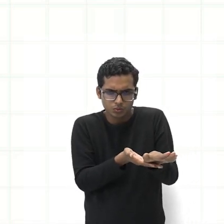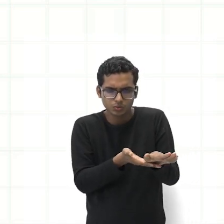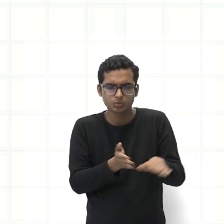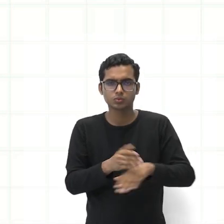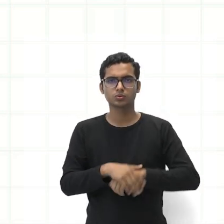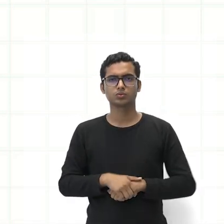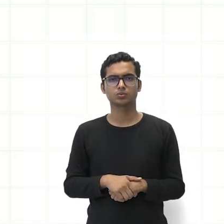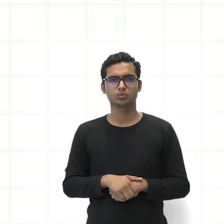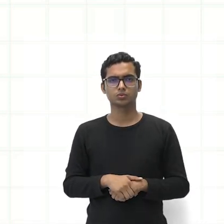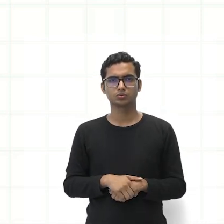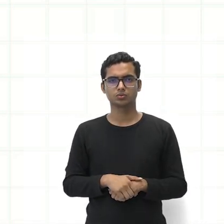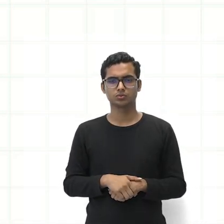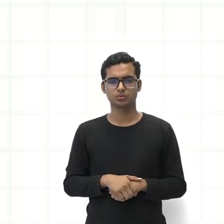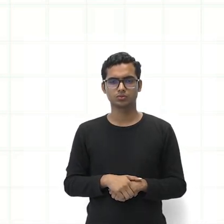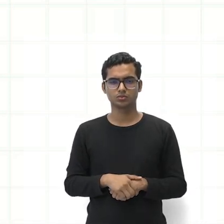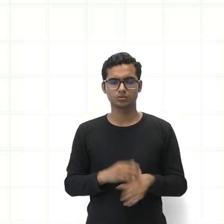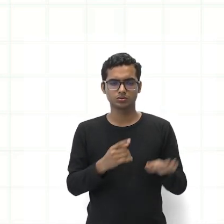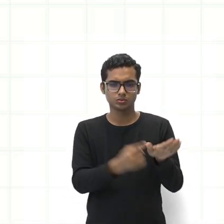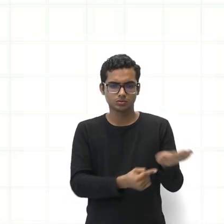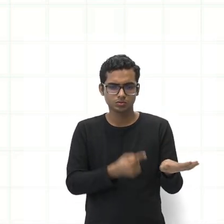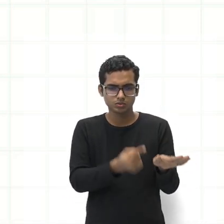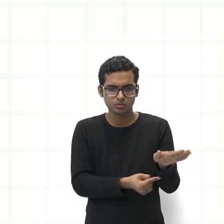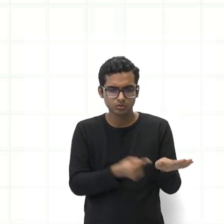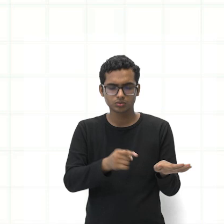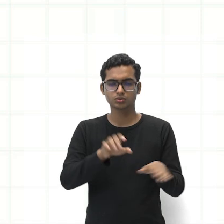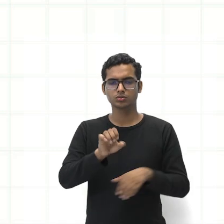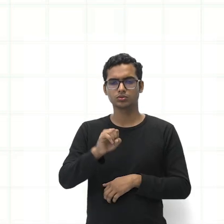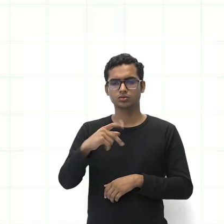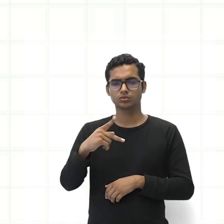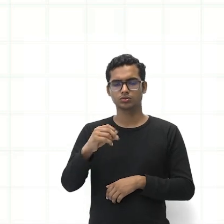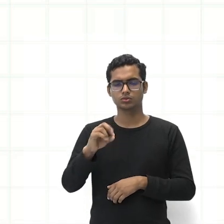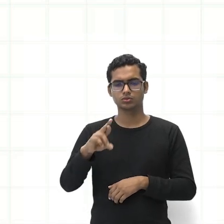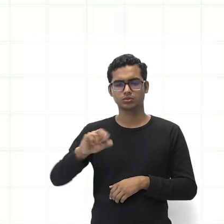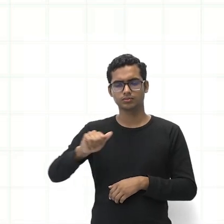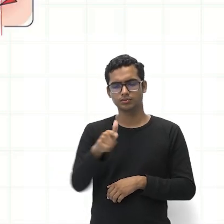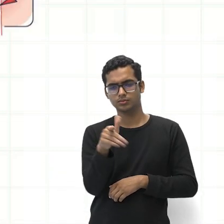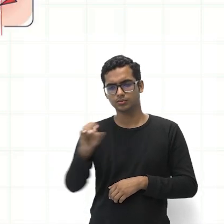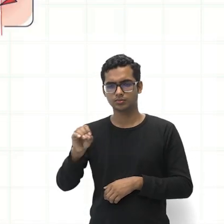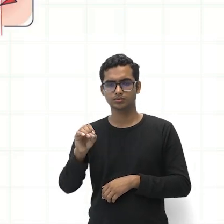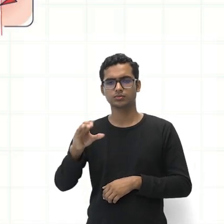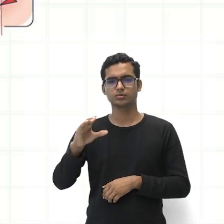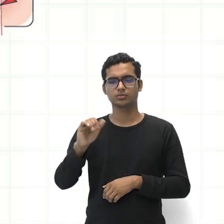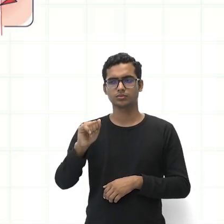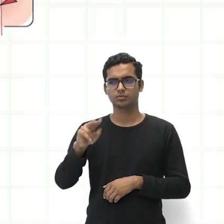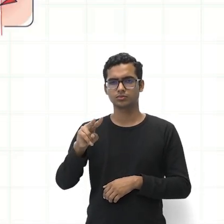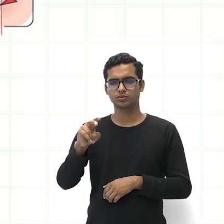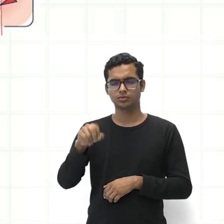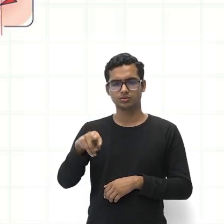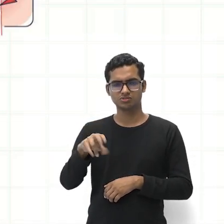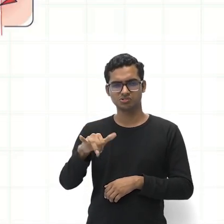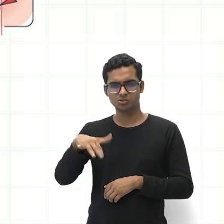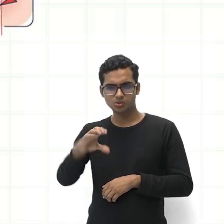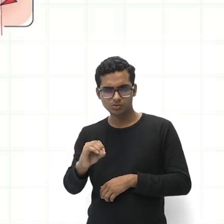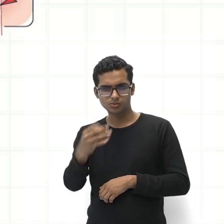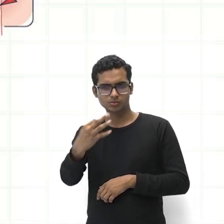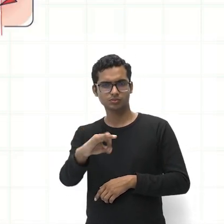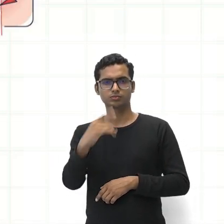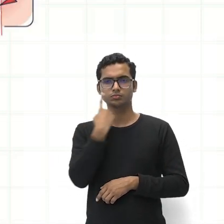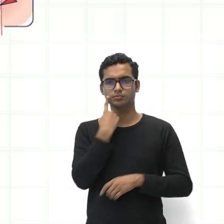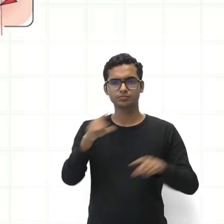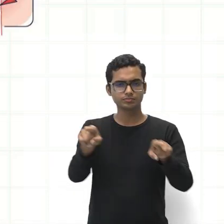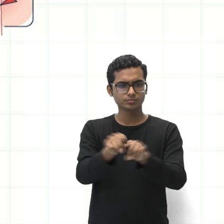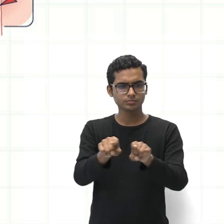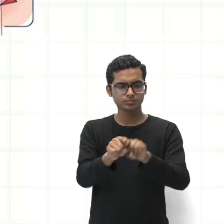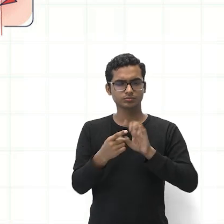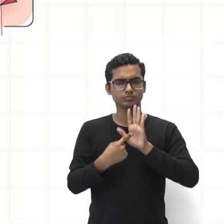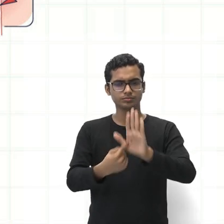esporão calcâneo, certo? E assim nós temos